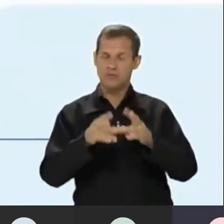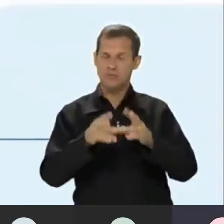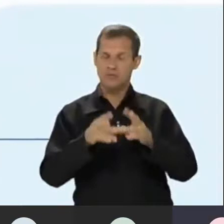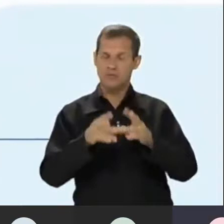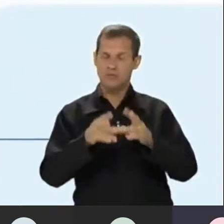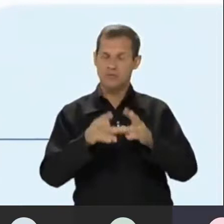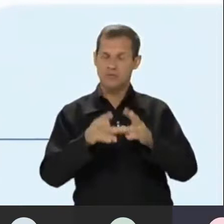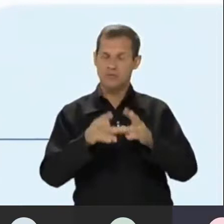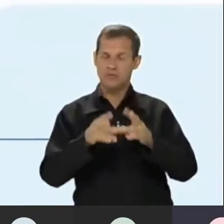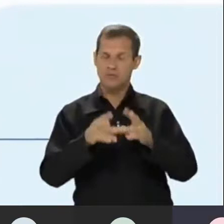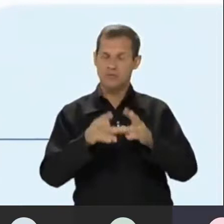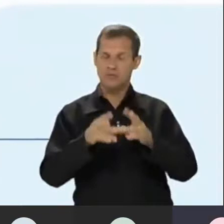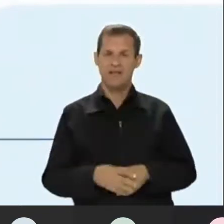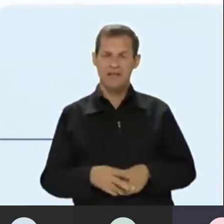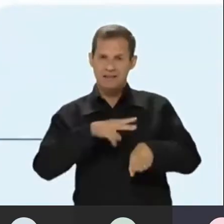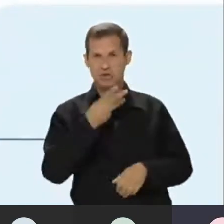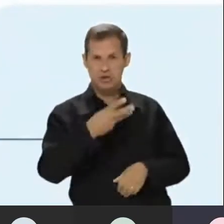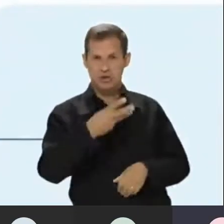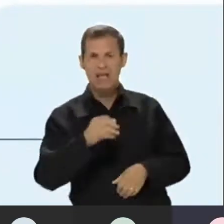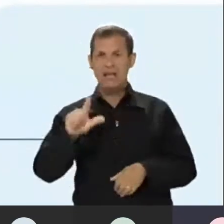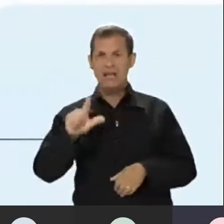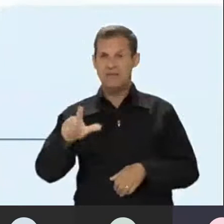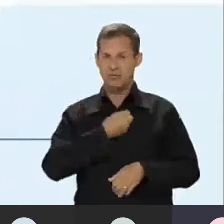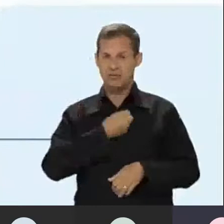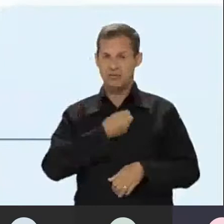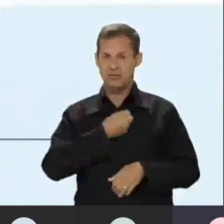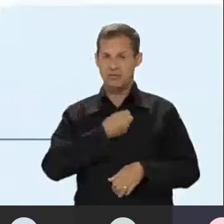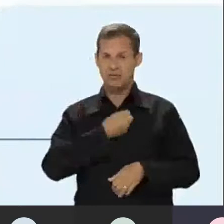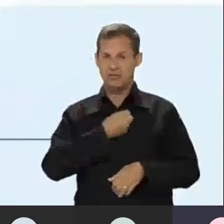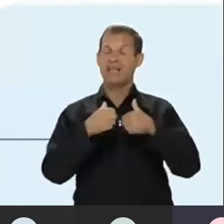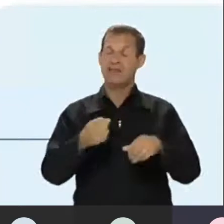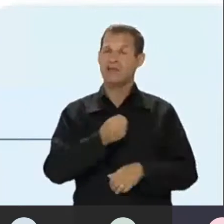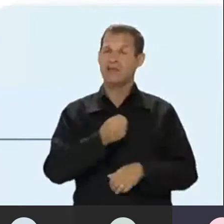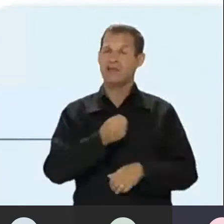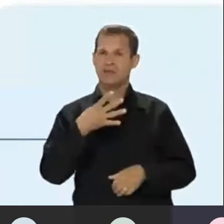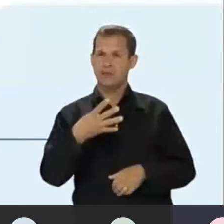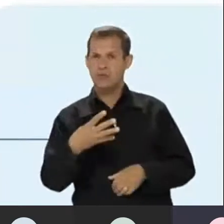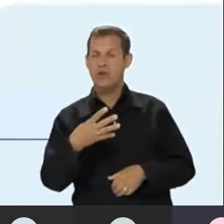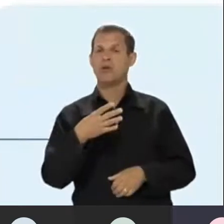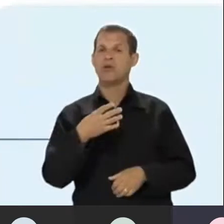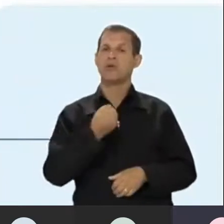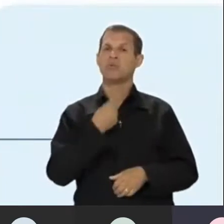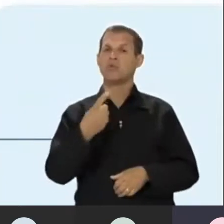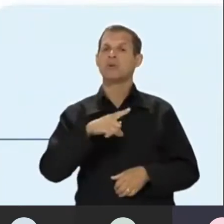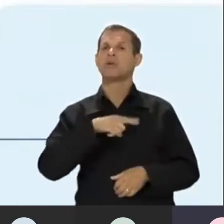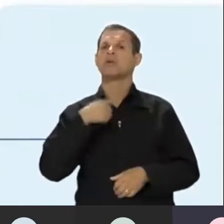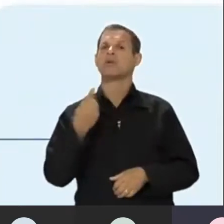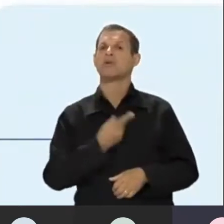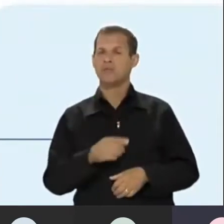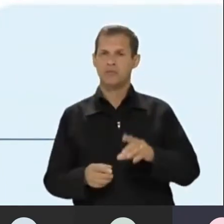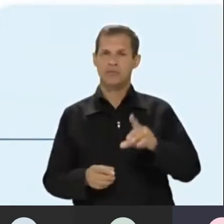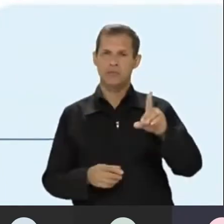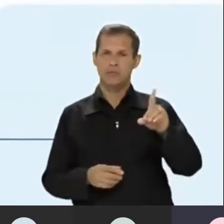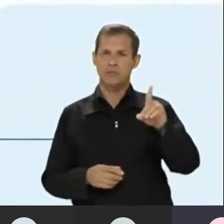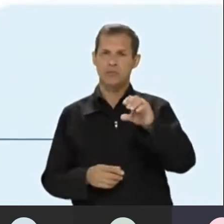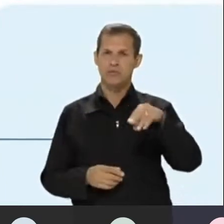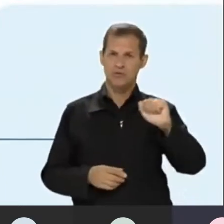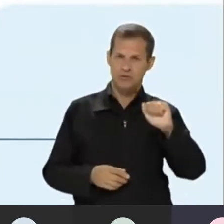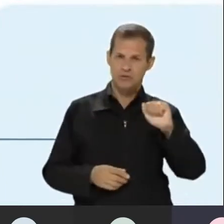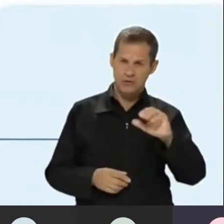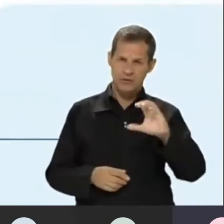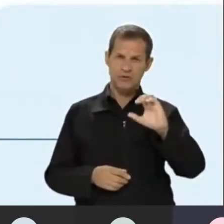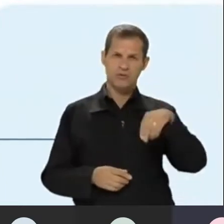aqui atrás, ó, que seria o número 10, a azul, que seria o número 2, essa daqui, que é o número 4, e o número 1. E aqui a gente tem